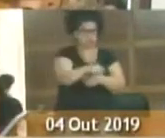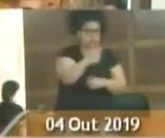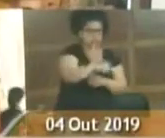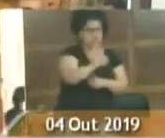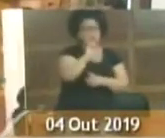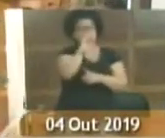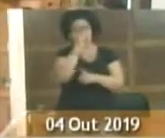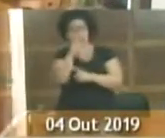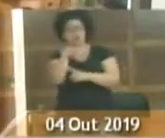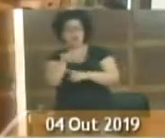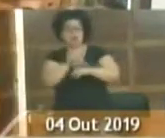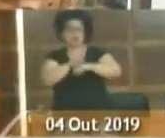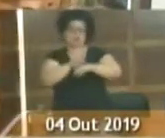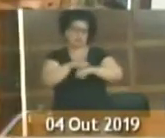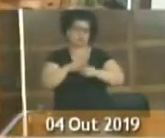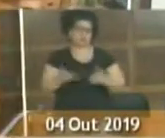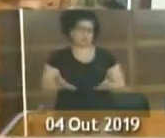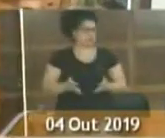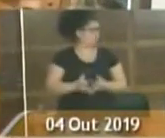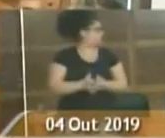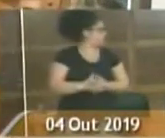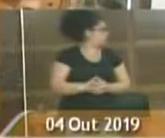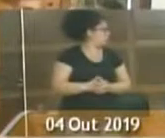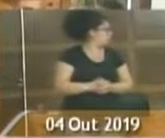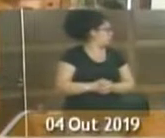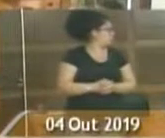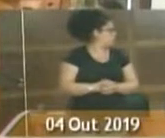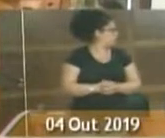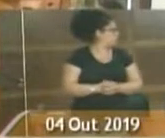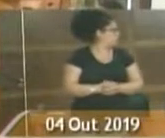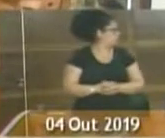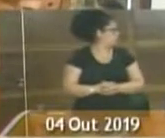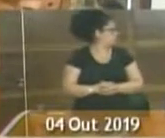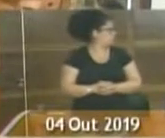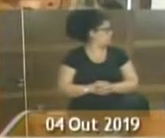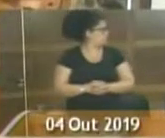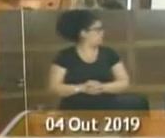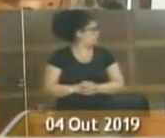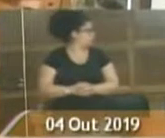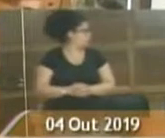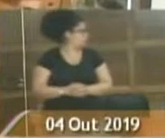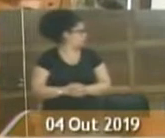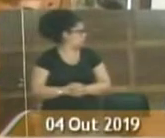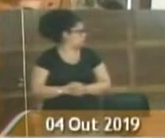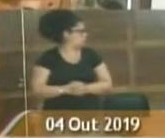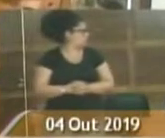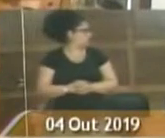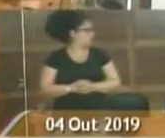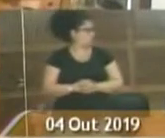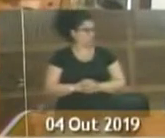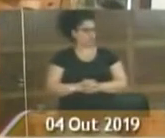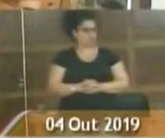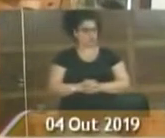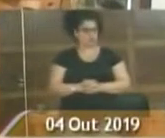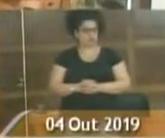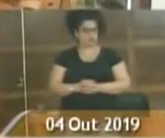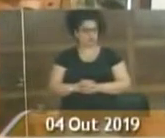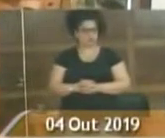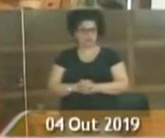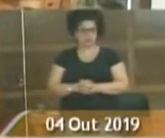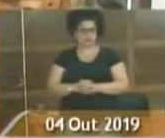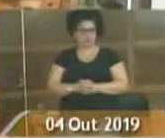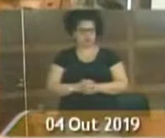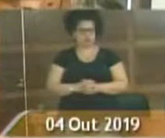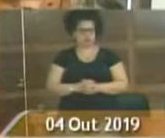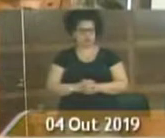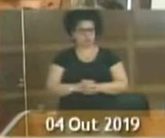Não, com certeza ele já está. Se ele tiver esporotricose, ele já está na forma respiratória, tá? Porque a gente tem a